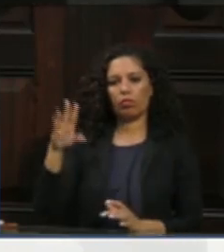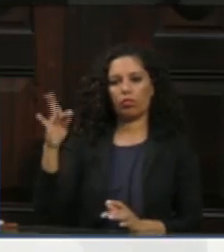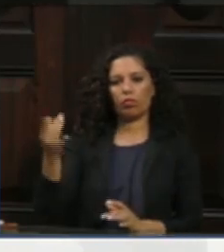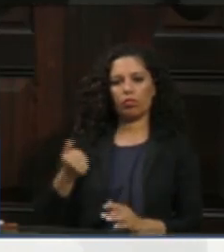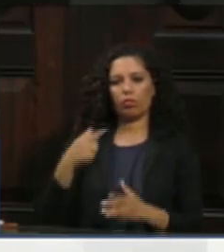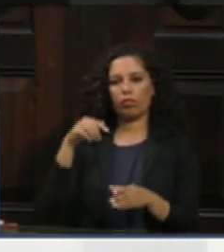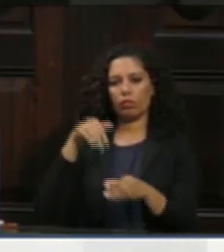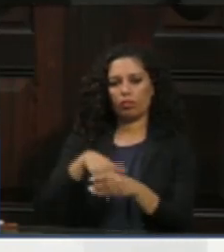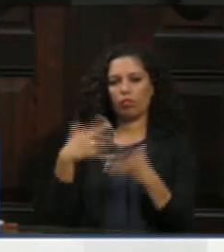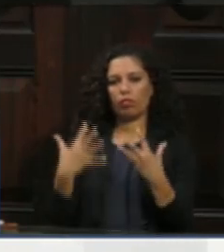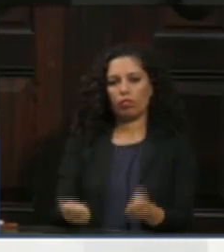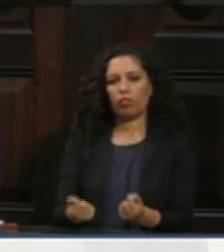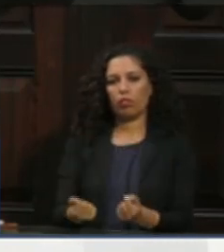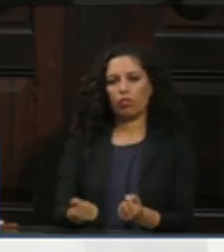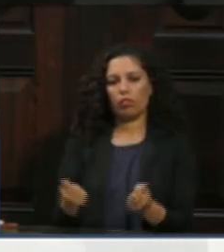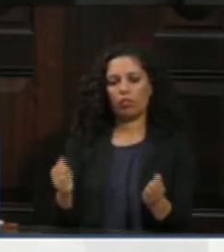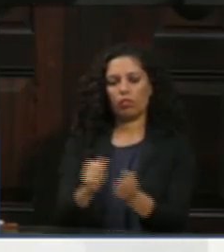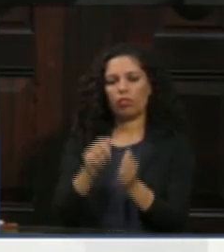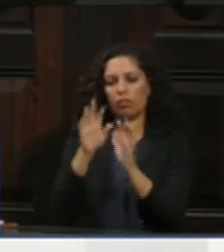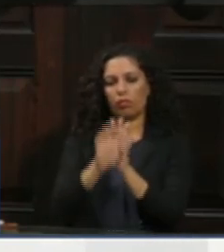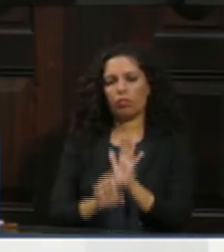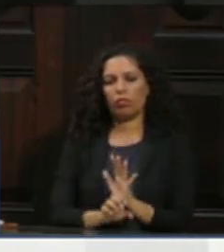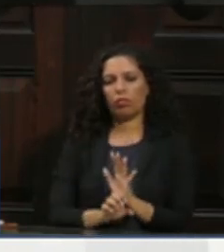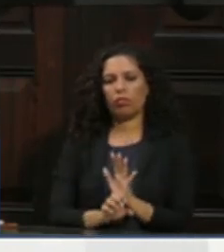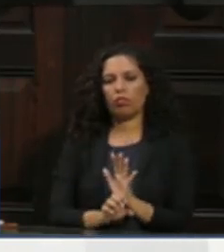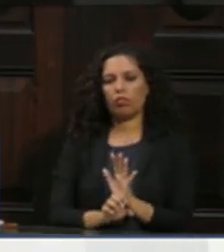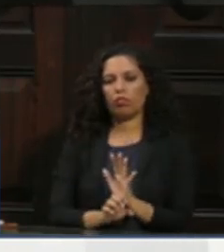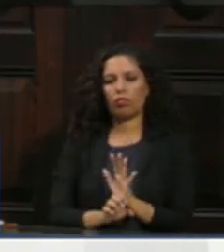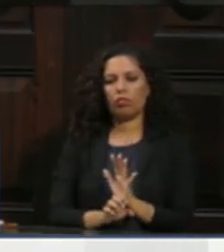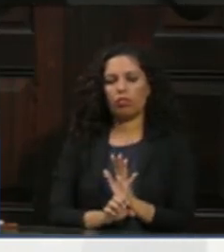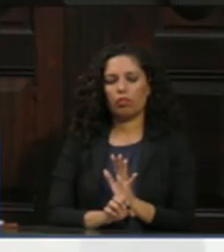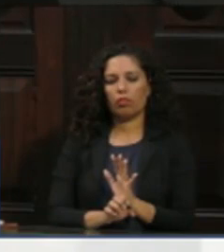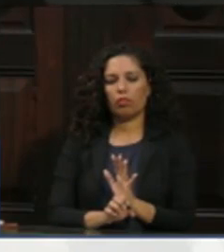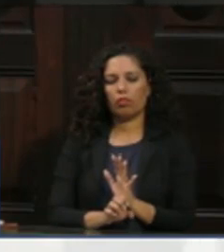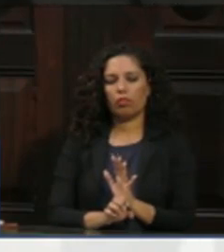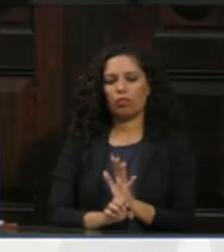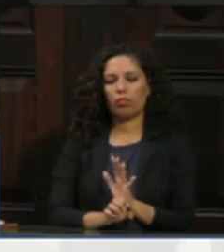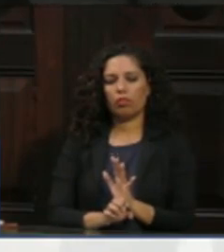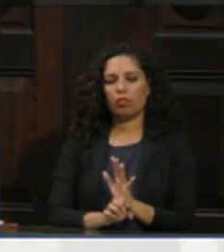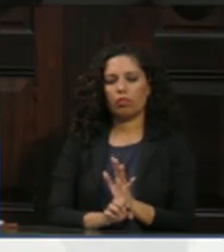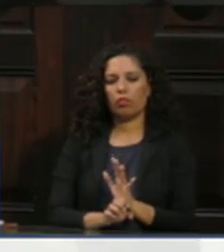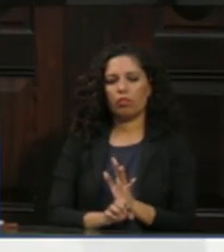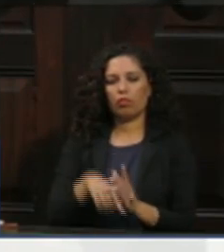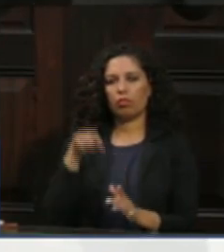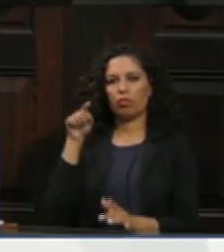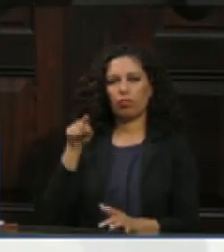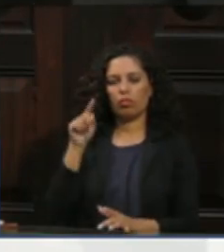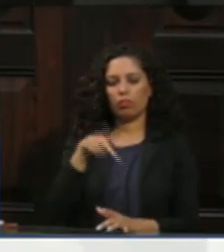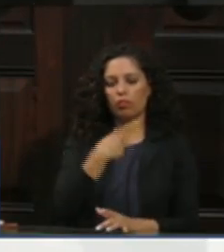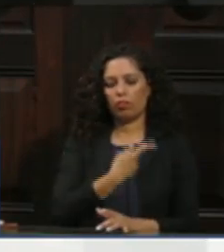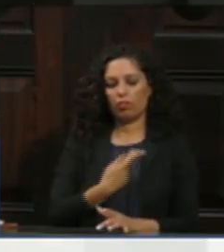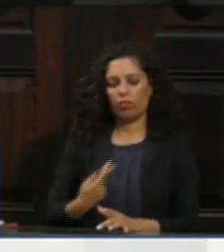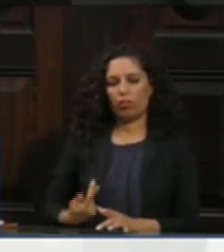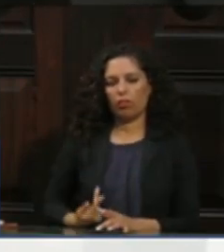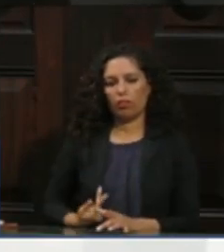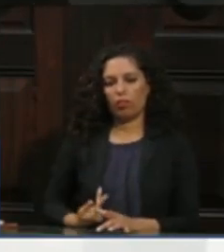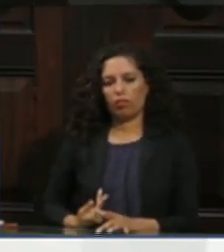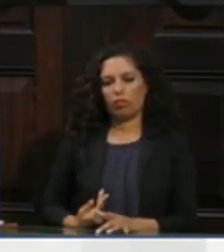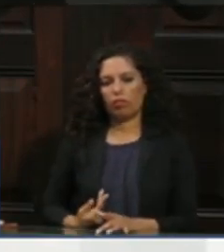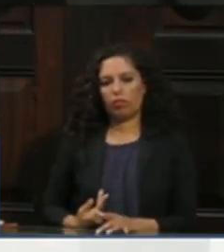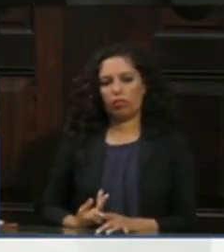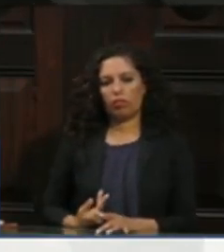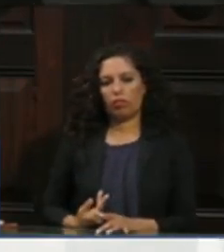de Economia, Indústria, Comércio, a emenda de plenário. Para emitir parecer, a emenda de plenário, deputado André Lazzaroni.